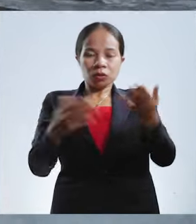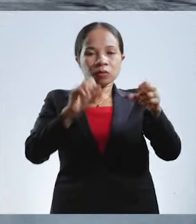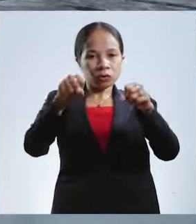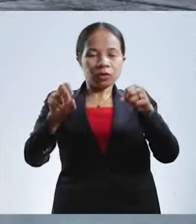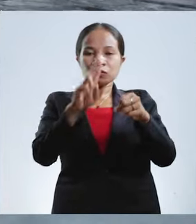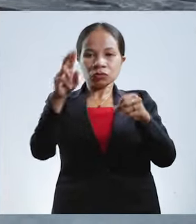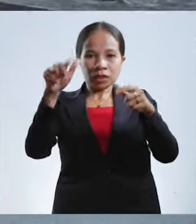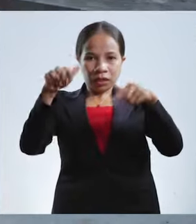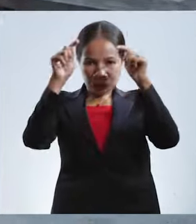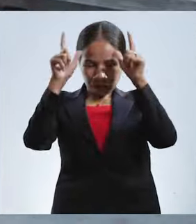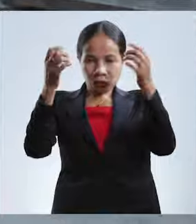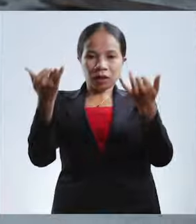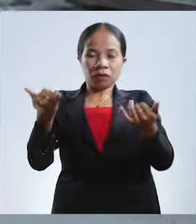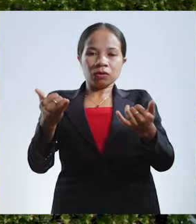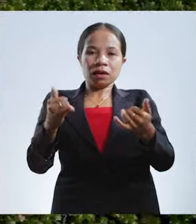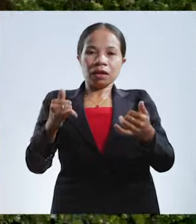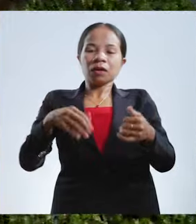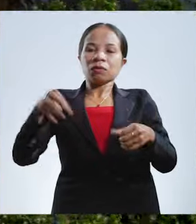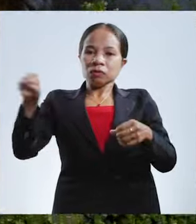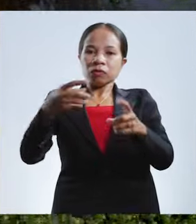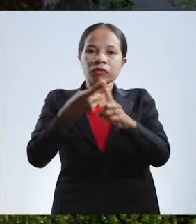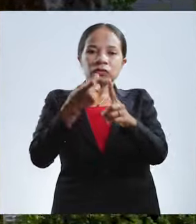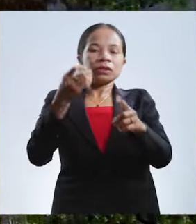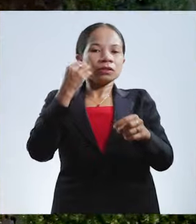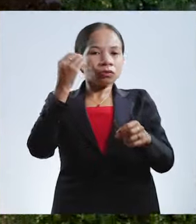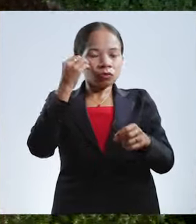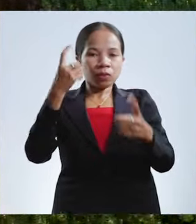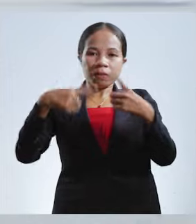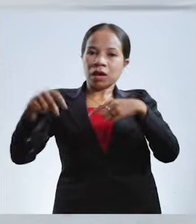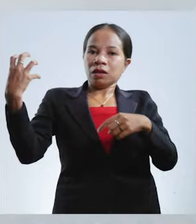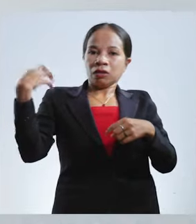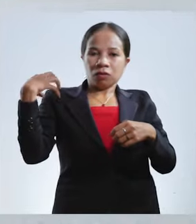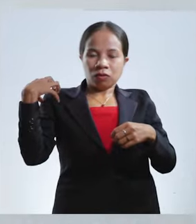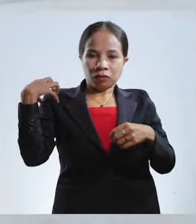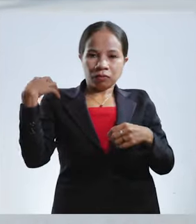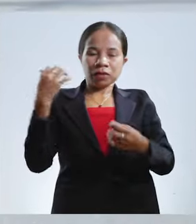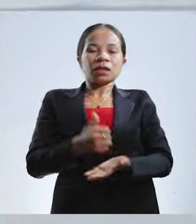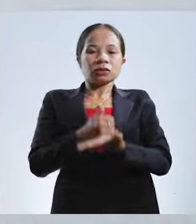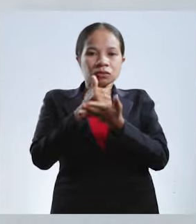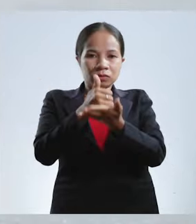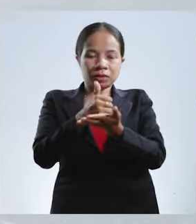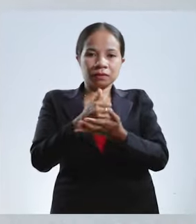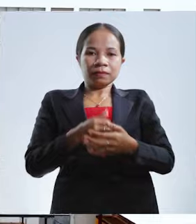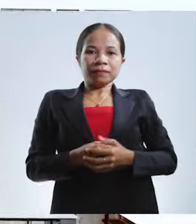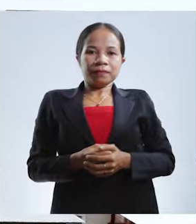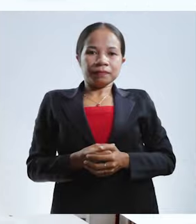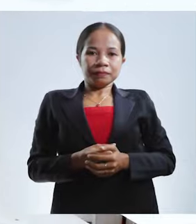uza iya Timor. Agora iya Timor na halo movimento si uma ba office niya ajuda tebes.